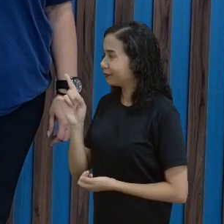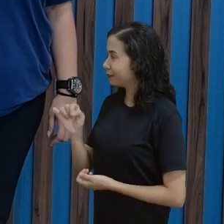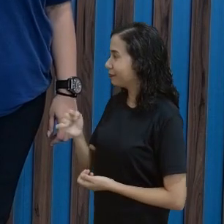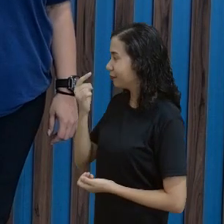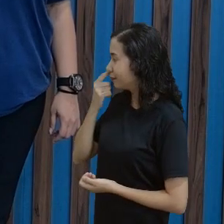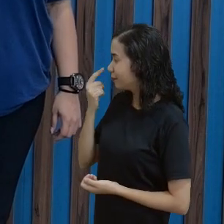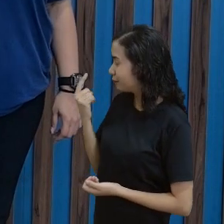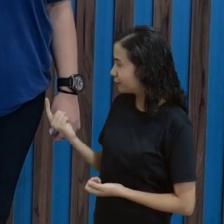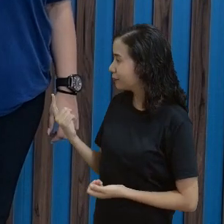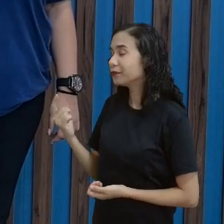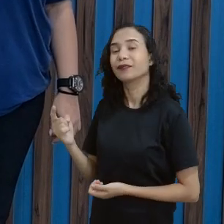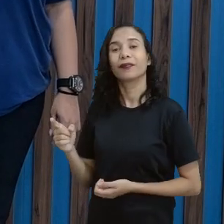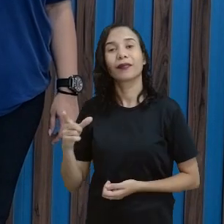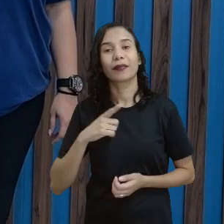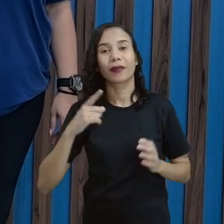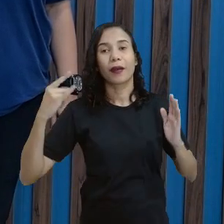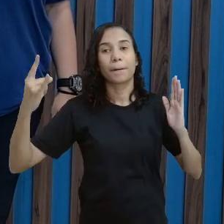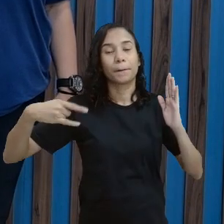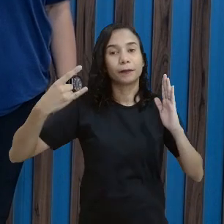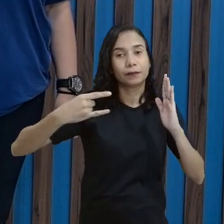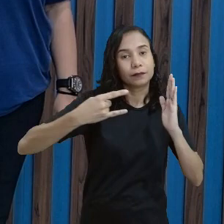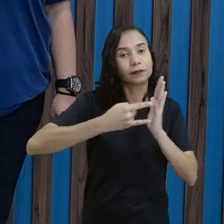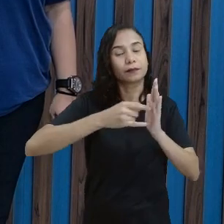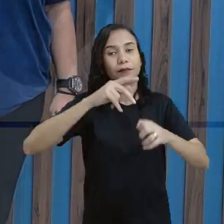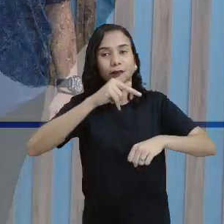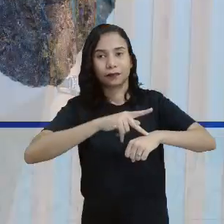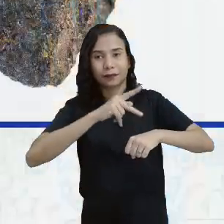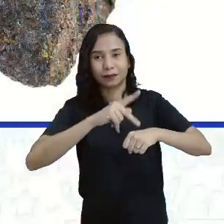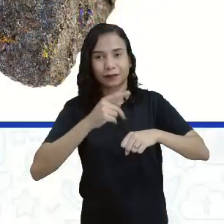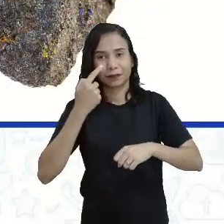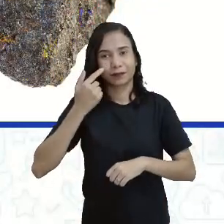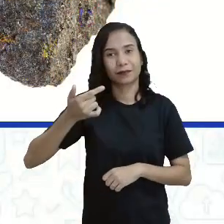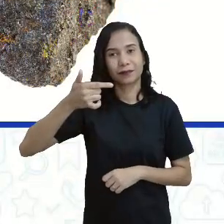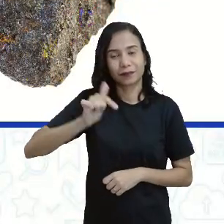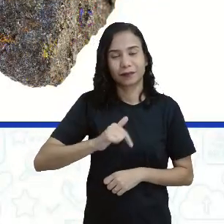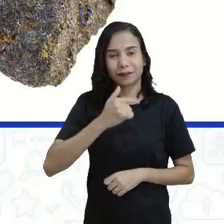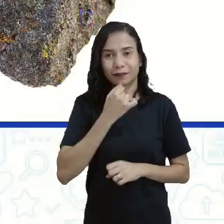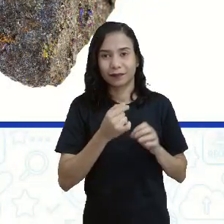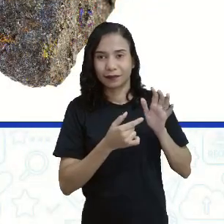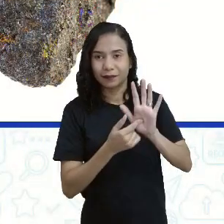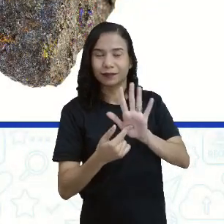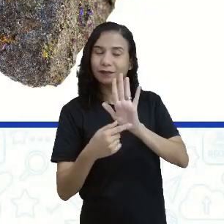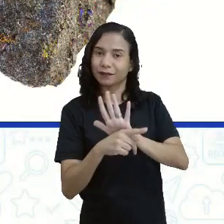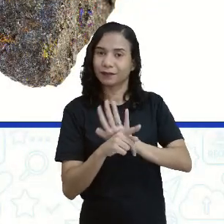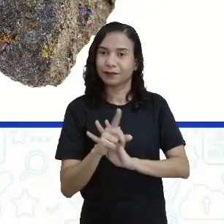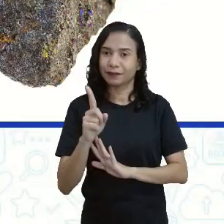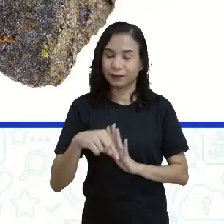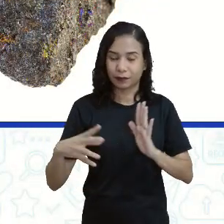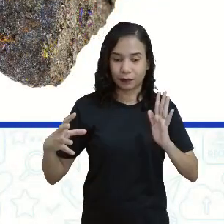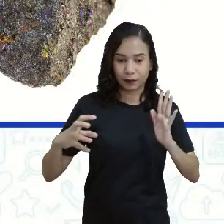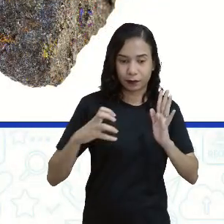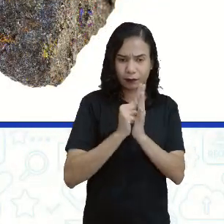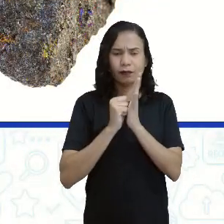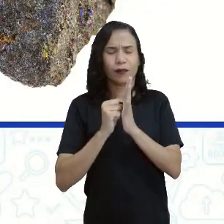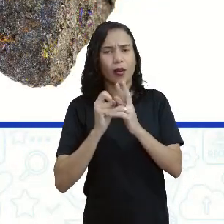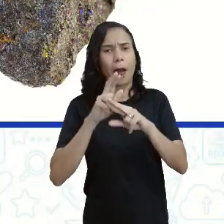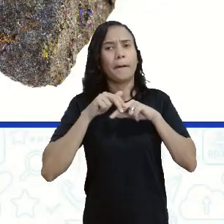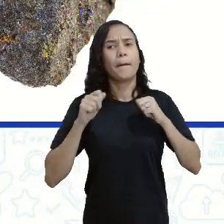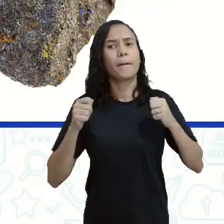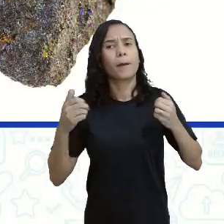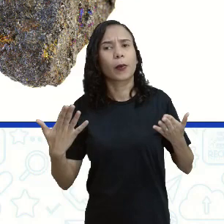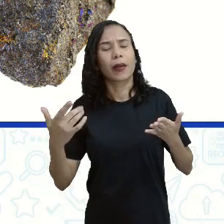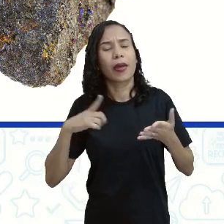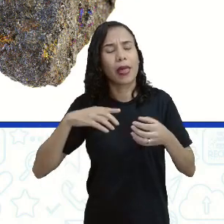Então aí a magnetita, olha só novamente, né? O moço mostrando aí, olha como ela é atraída. Por quê, gente? Porque ela